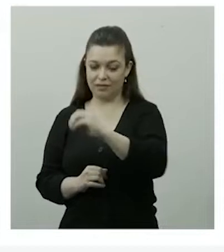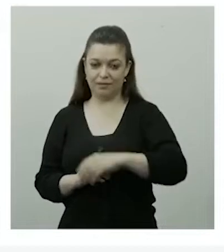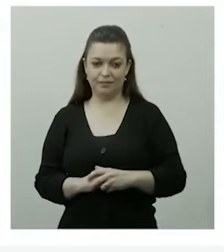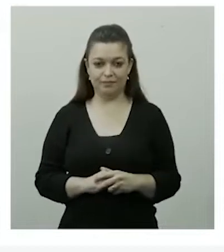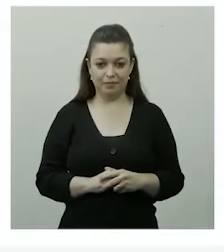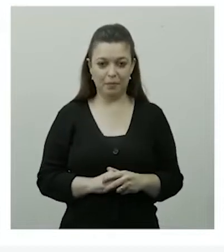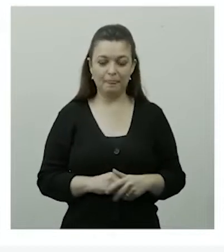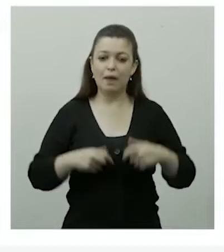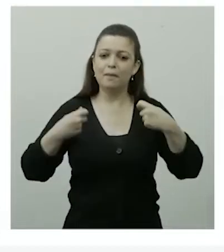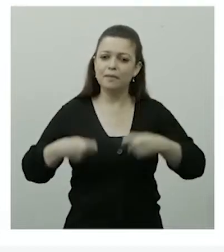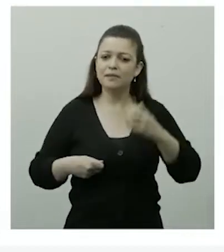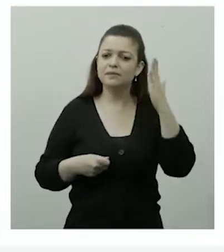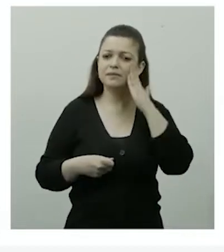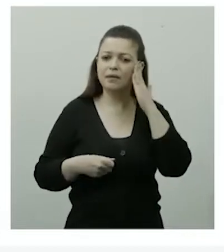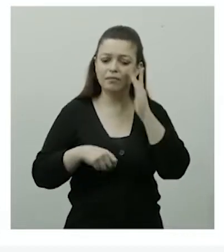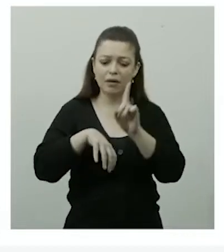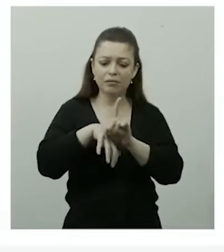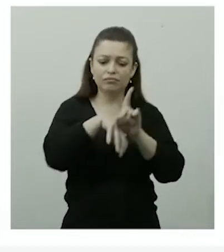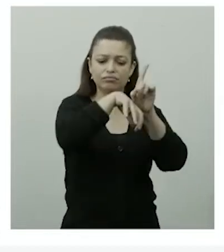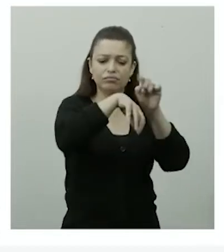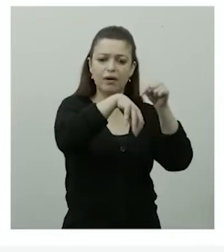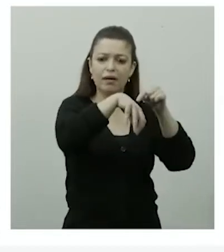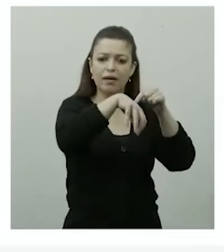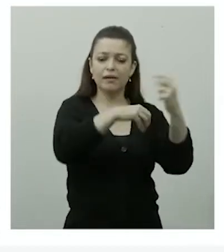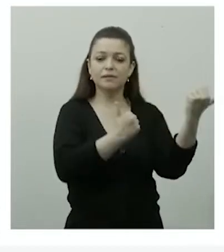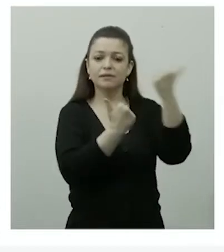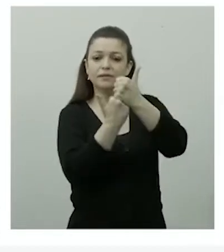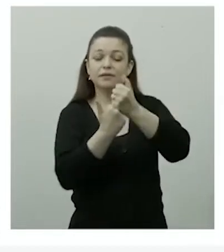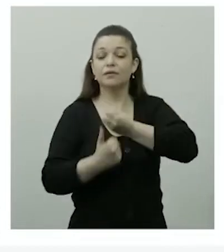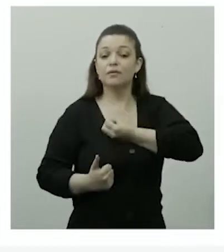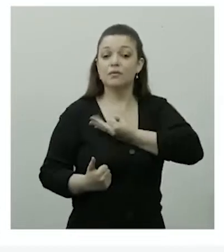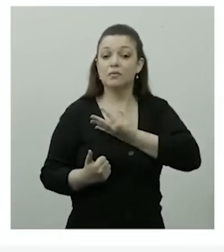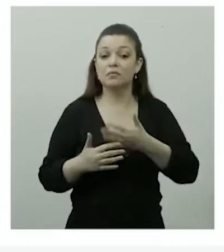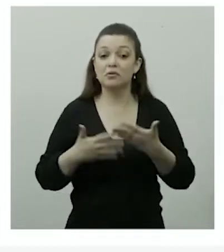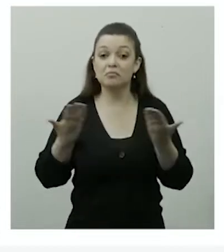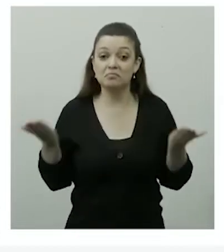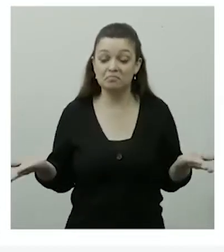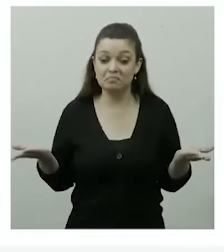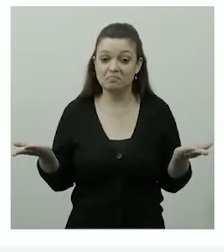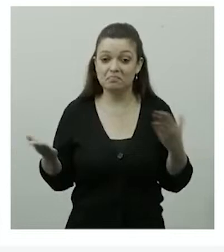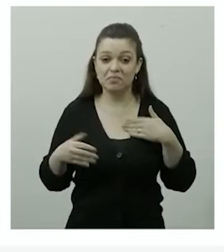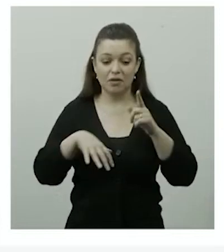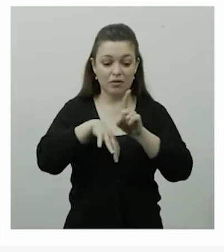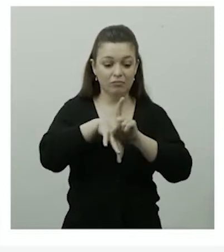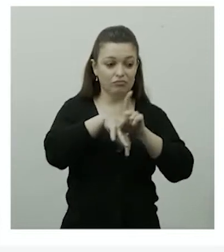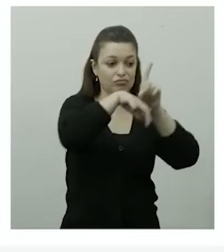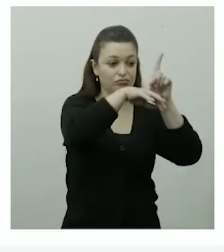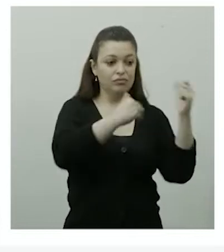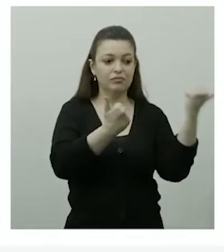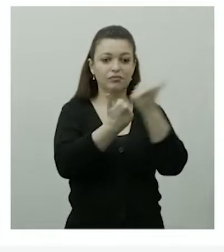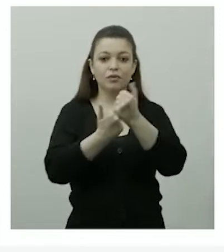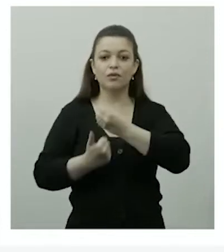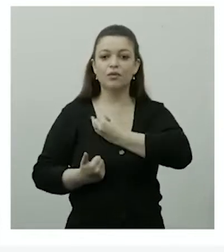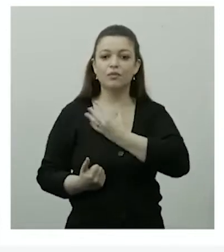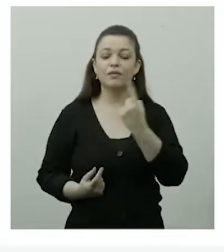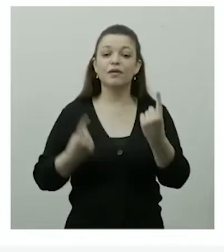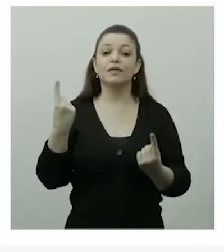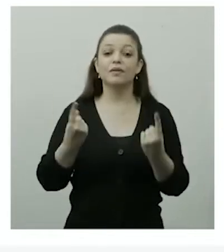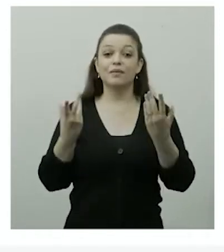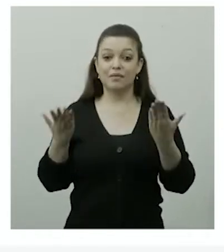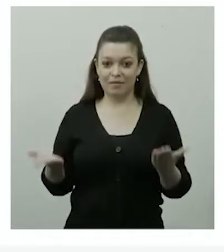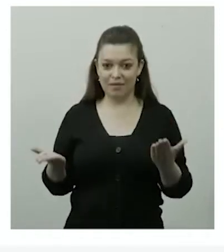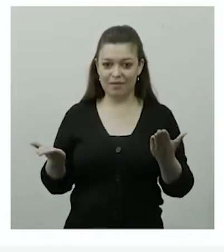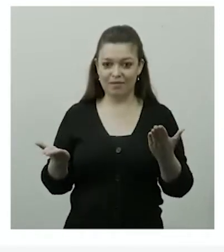Precisamos descobrir qual é o valor desse foguete. Quanto vale esse foguete? Vamos descobrir,